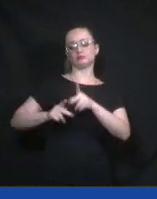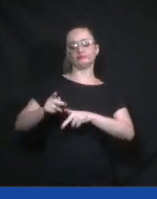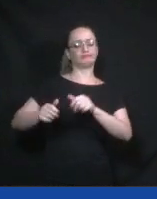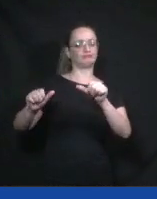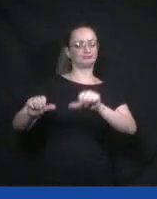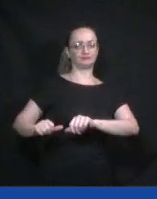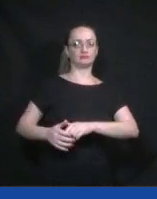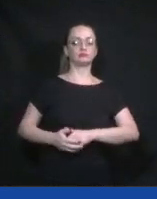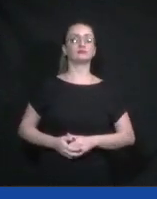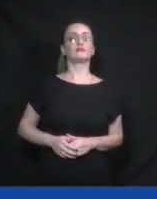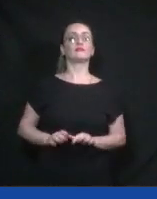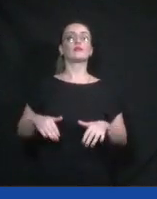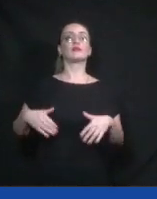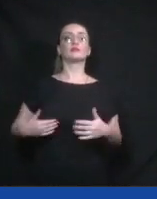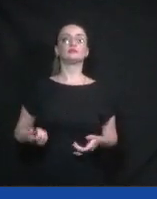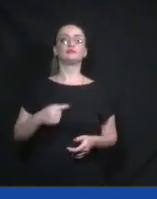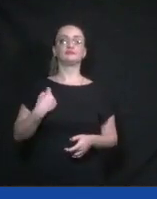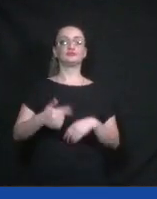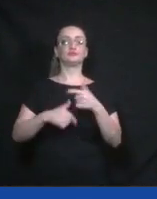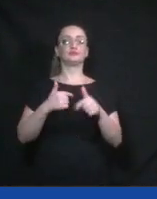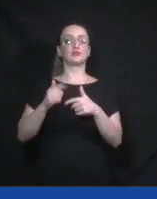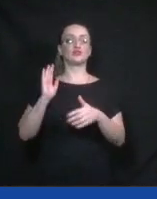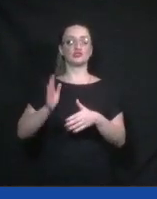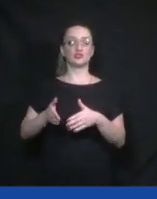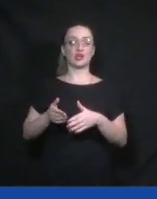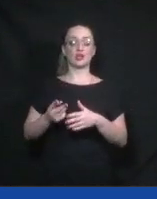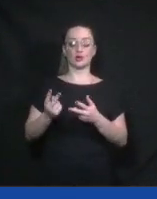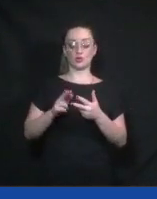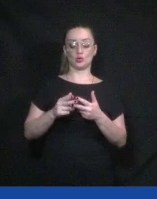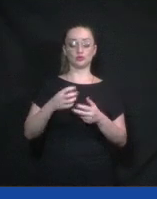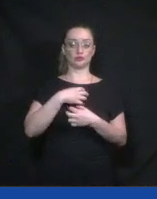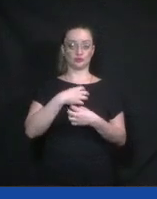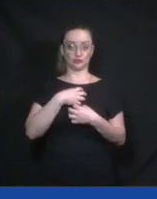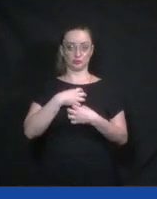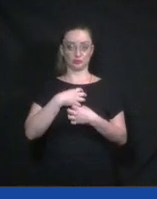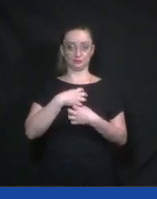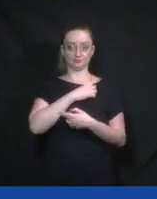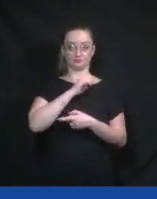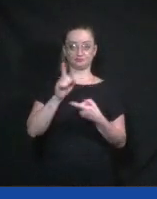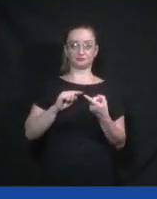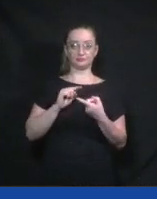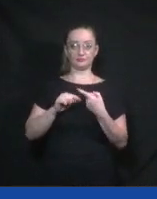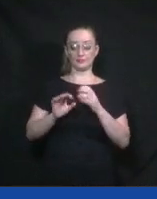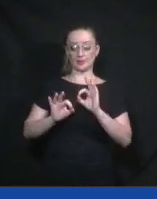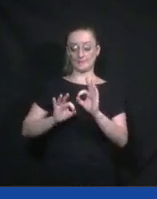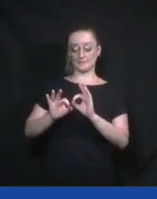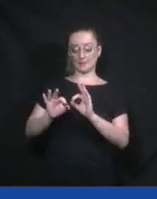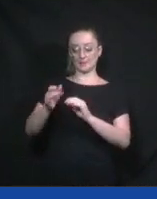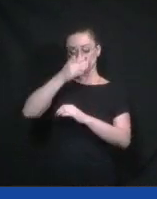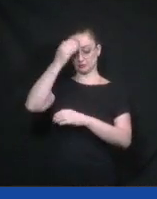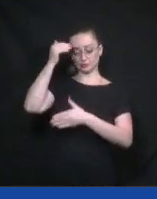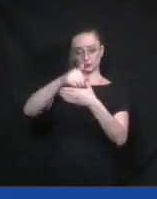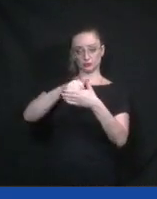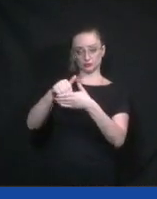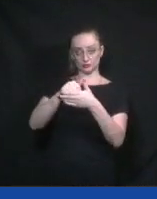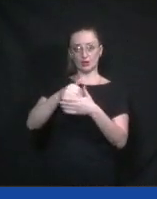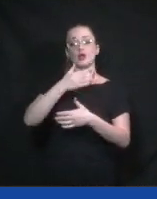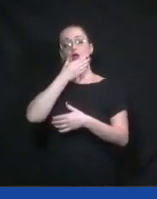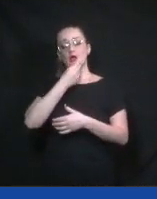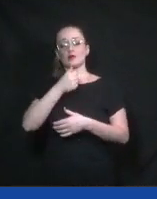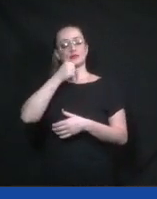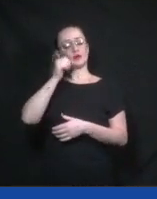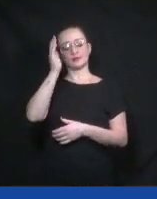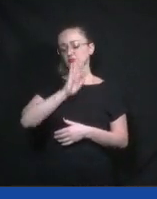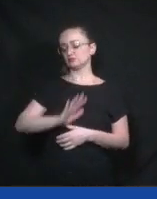e nós trabalhamos historicamente de duas maneiras tanto preparando o candidatos e candidatas homens e